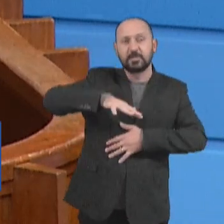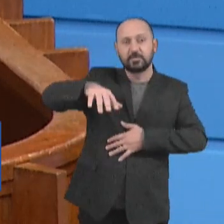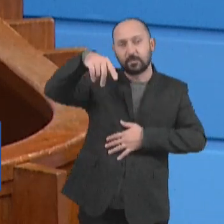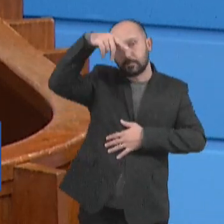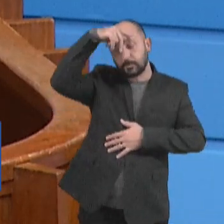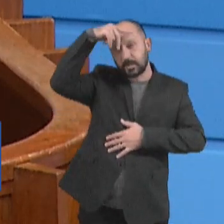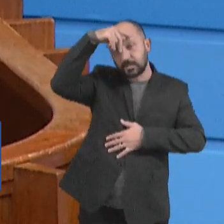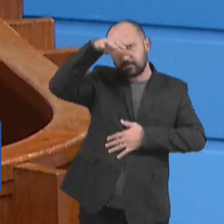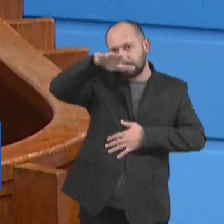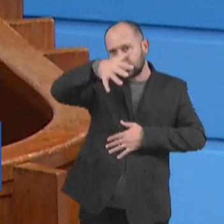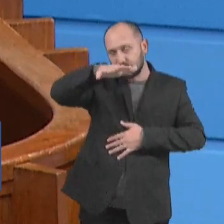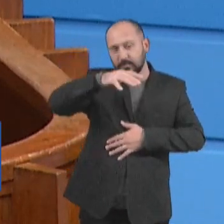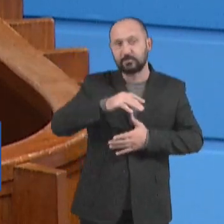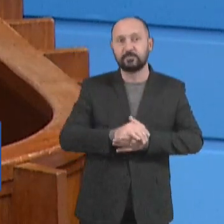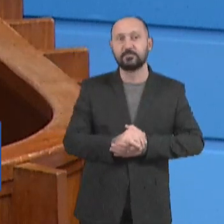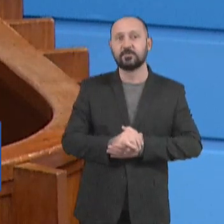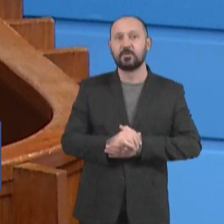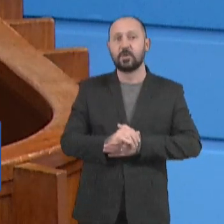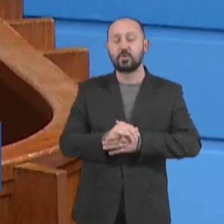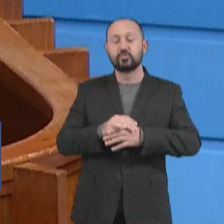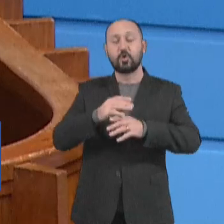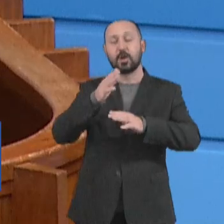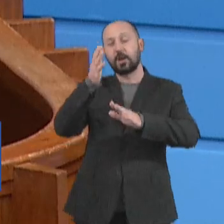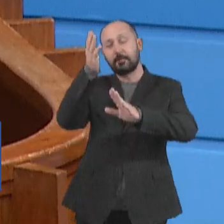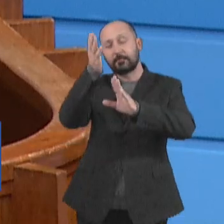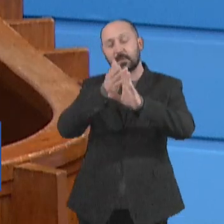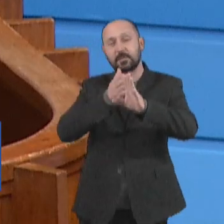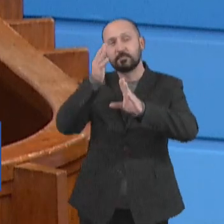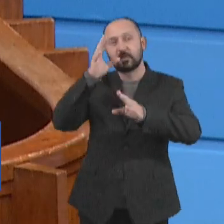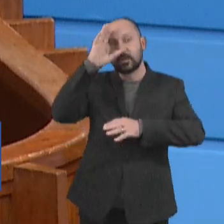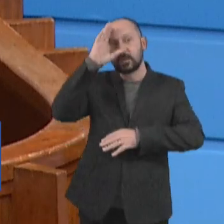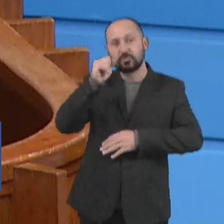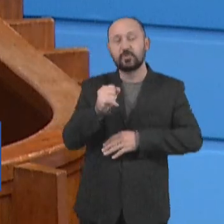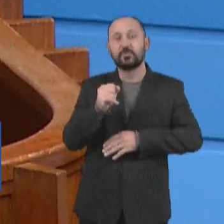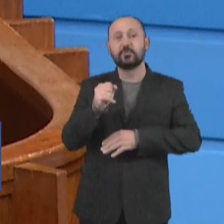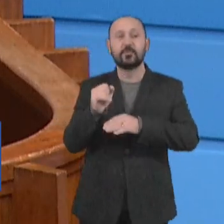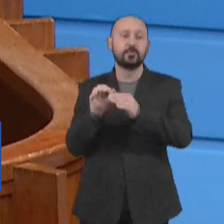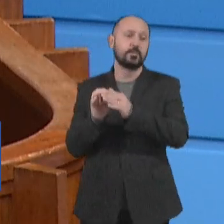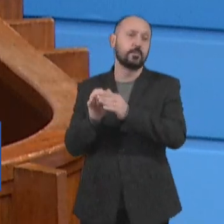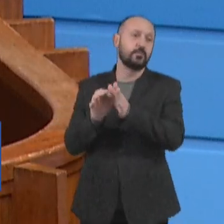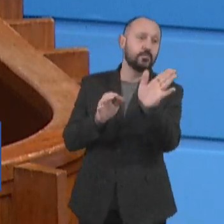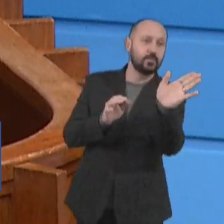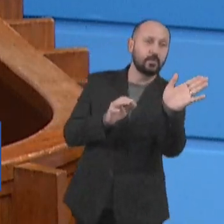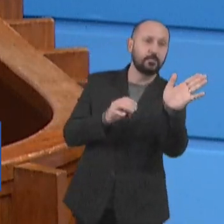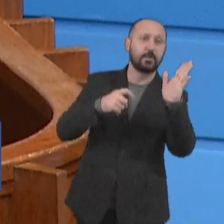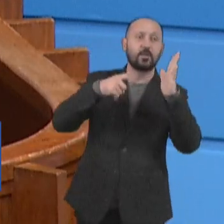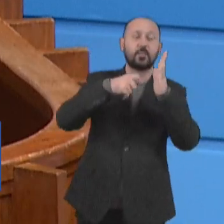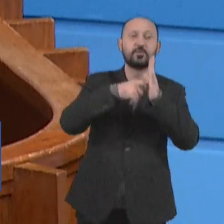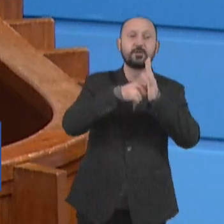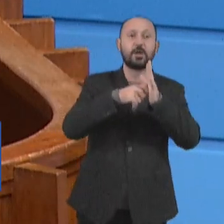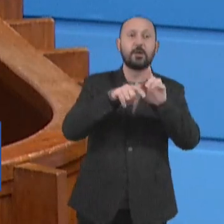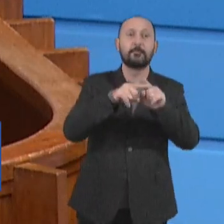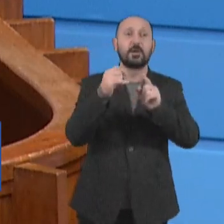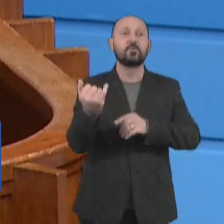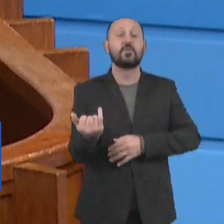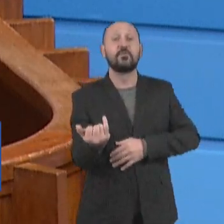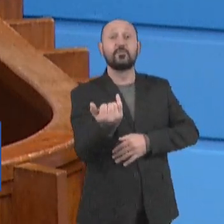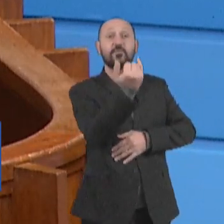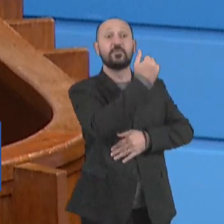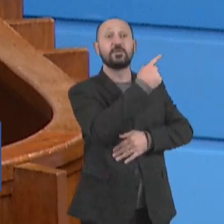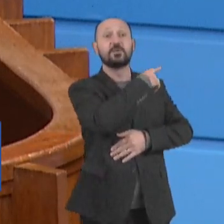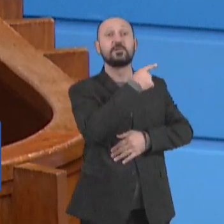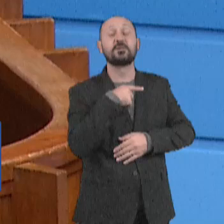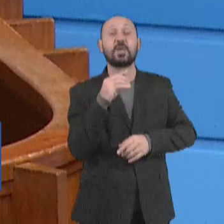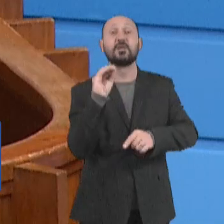hoje, né? Só que no meio do caminho resolveram ir para Coxim, mas não avisaram aquelas pessoas